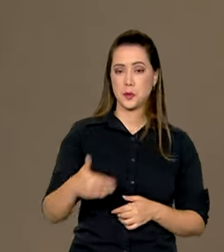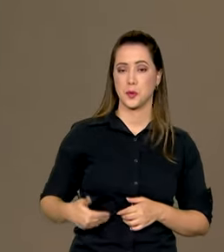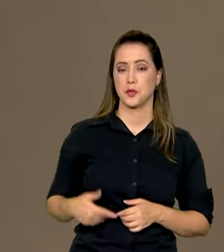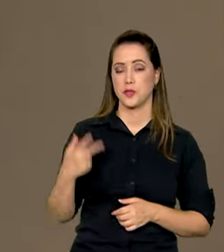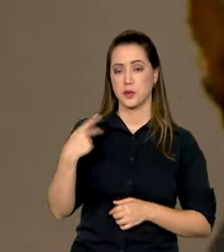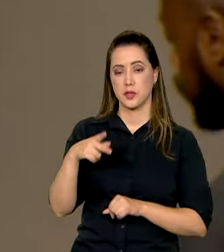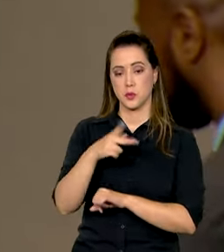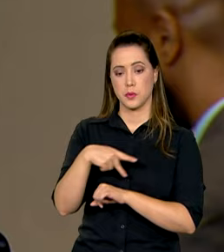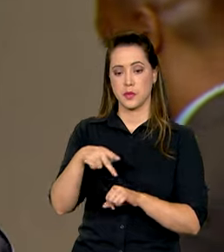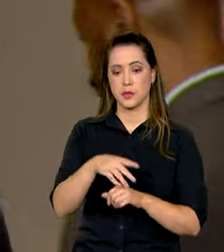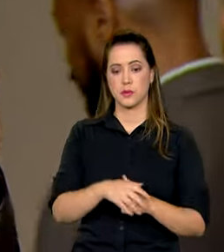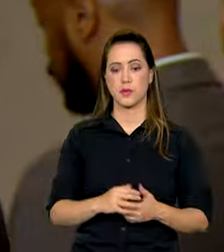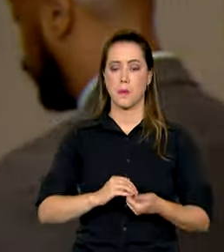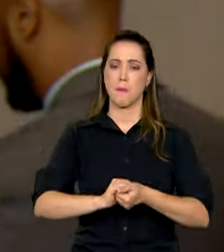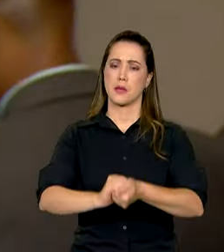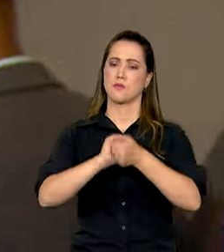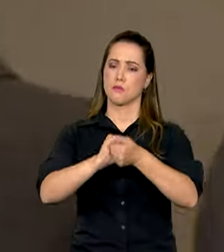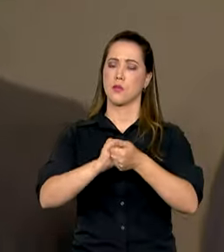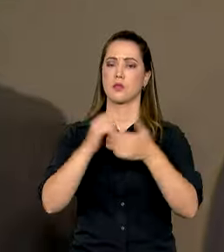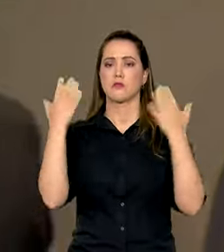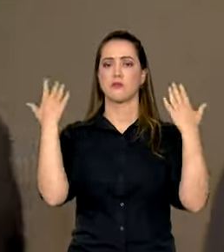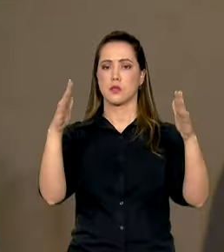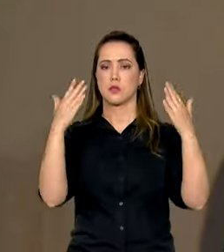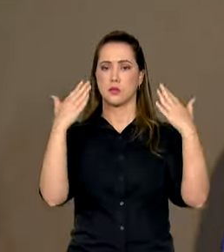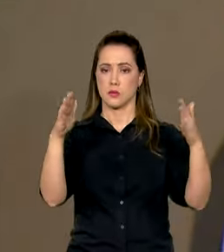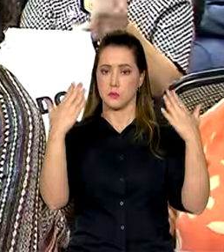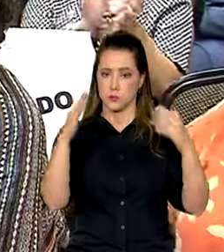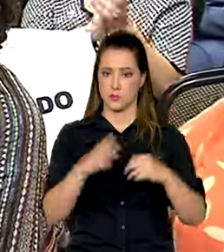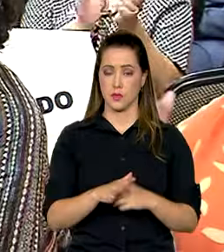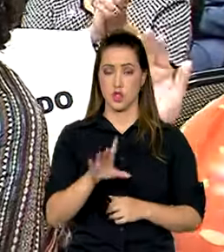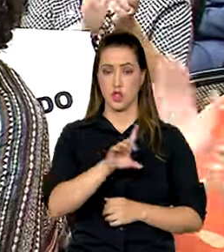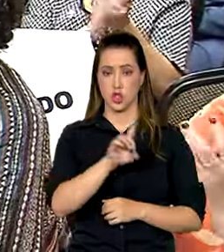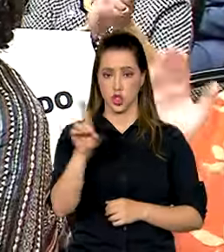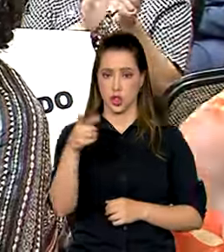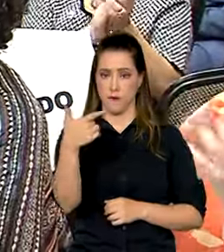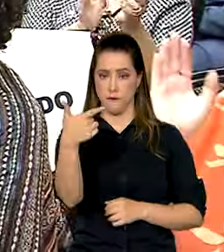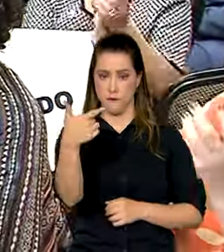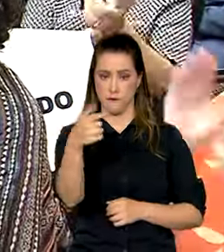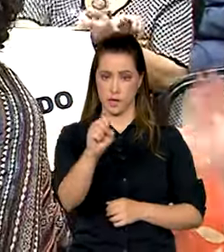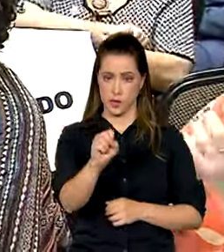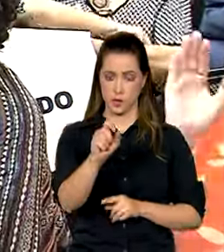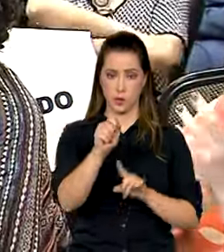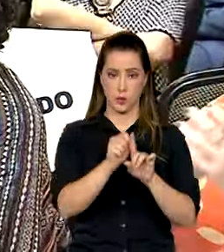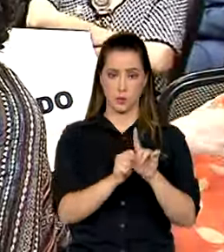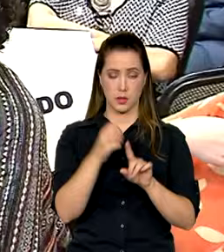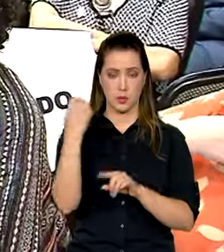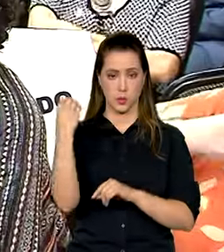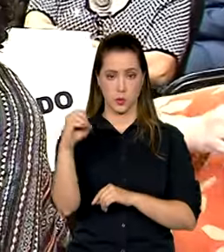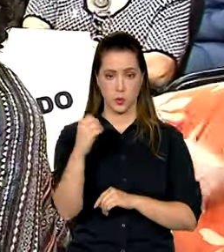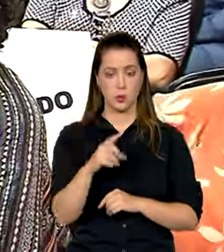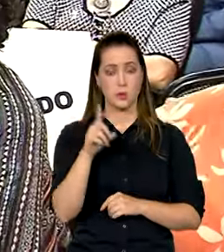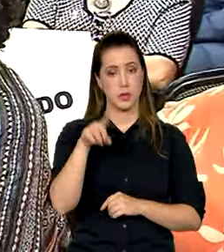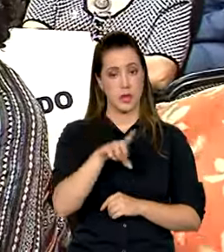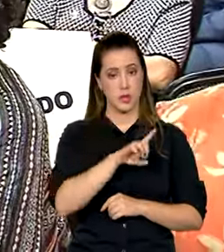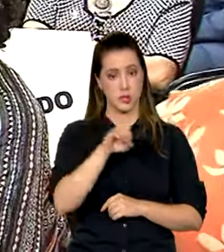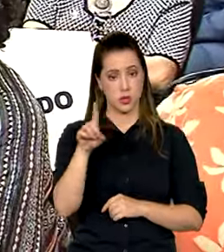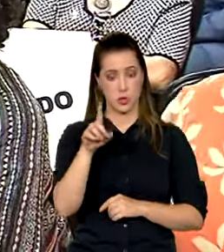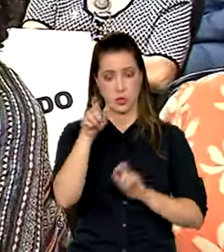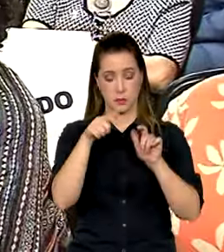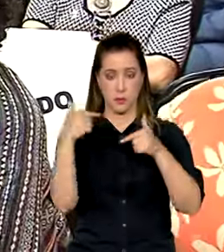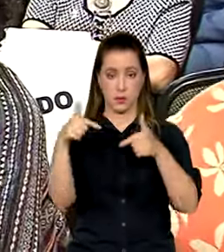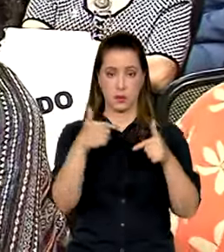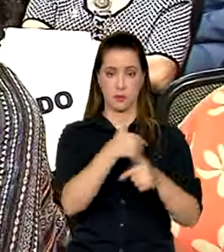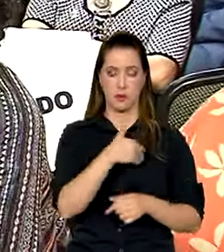país. Minha salva de palmas. No próximo dia 28 de outubro, é dia do servidor